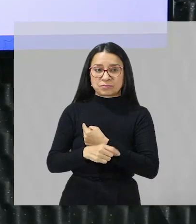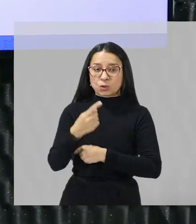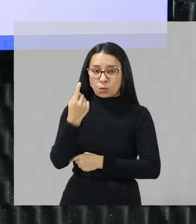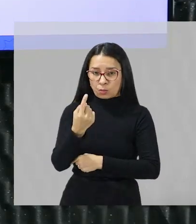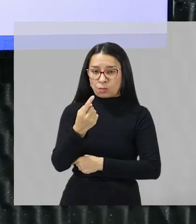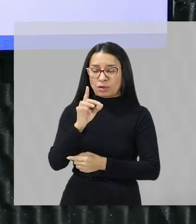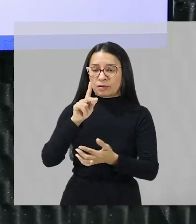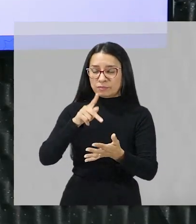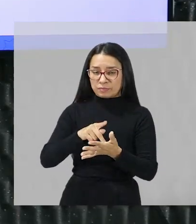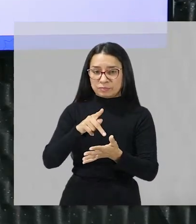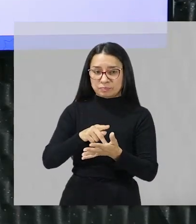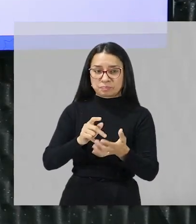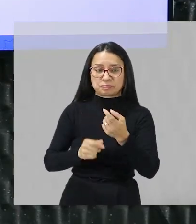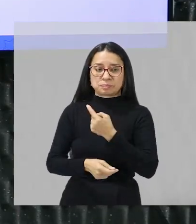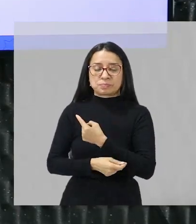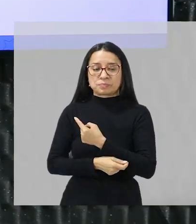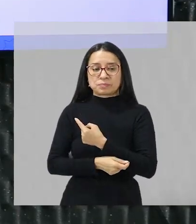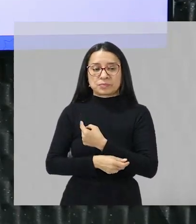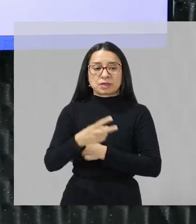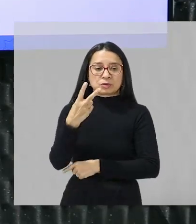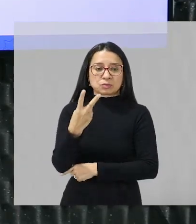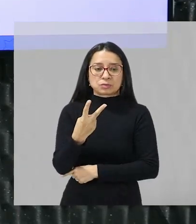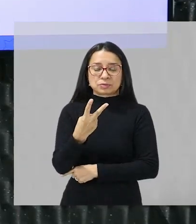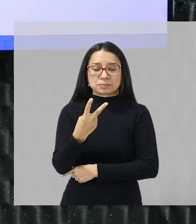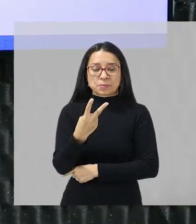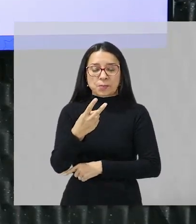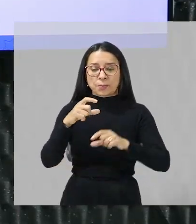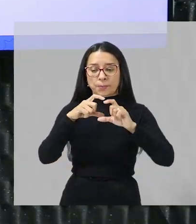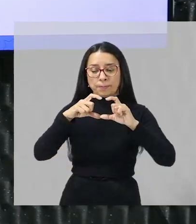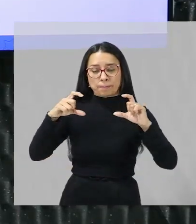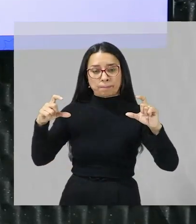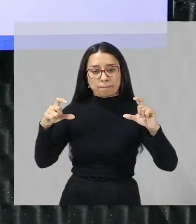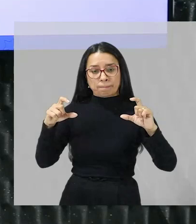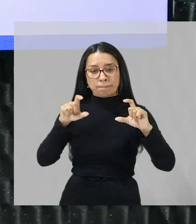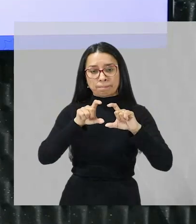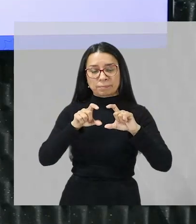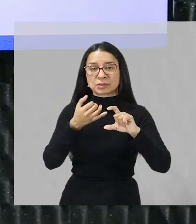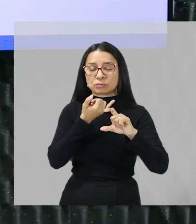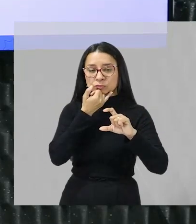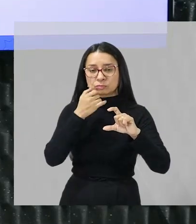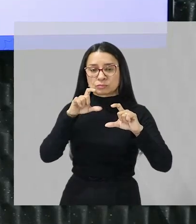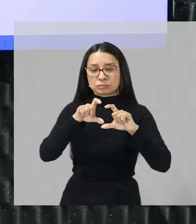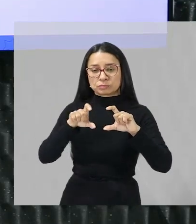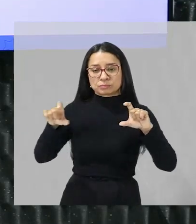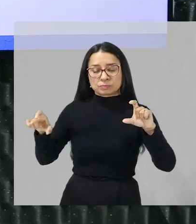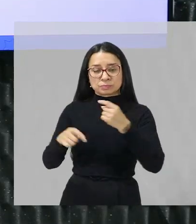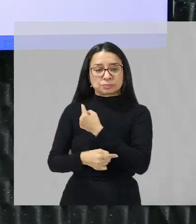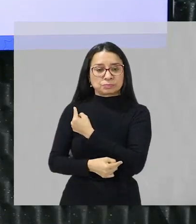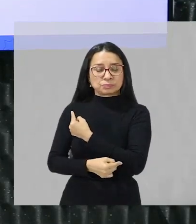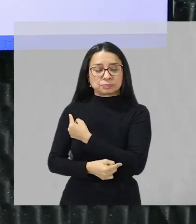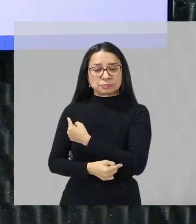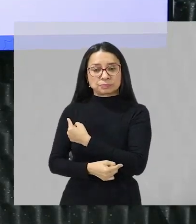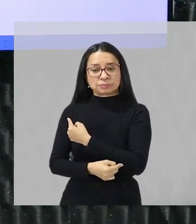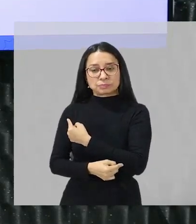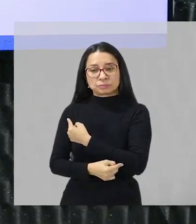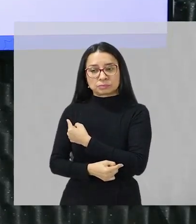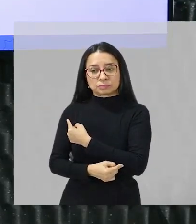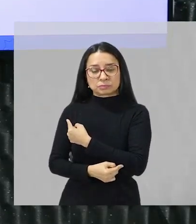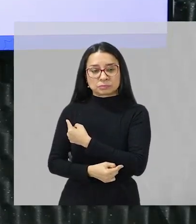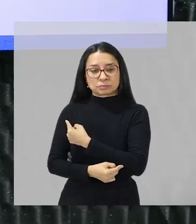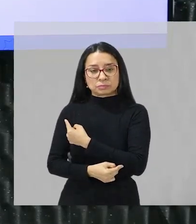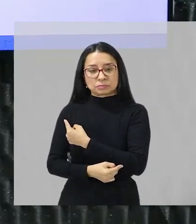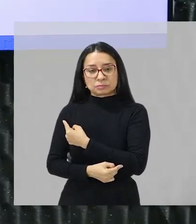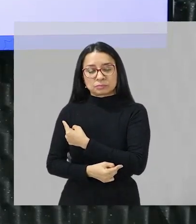verdadeira. Assertiva 2. O preconceito é uma classificação dos seres humanos conforme suas